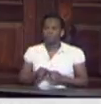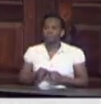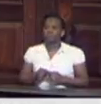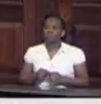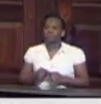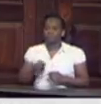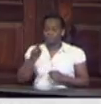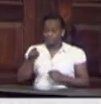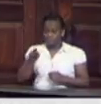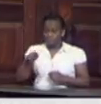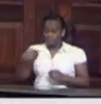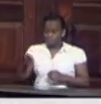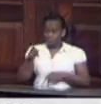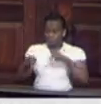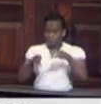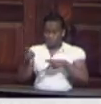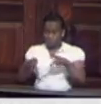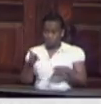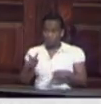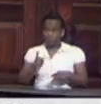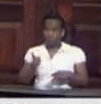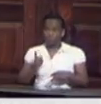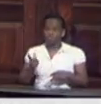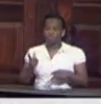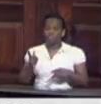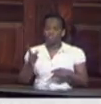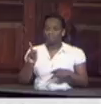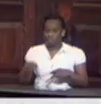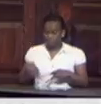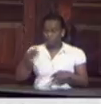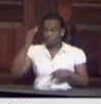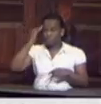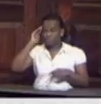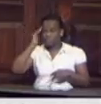ser populista é entender